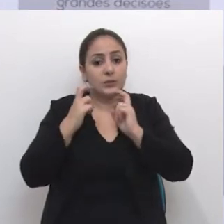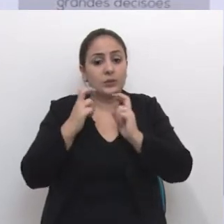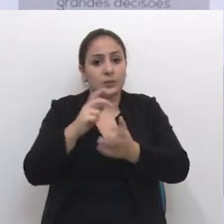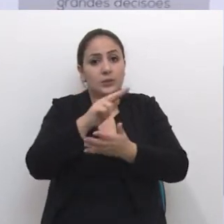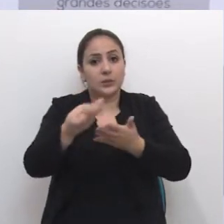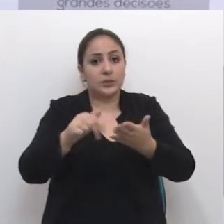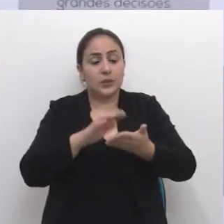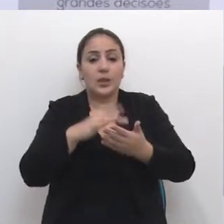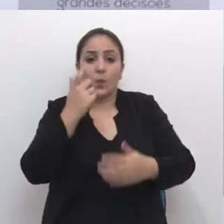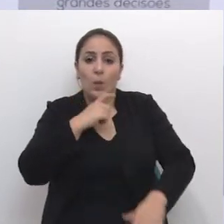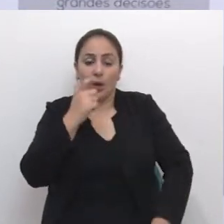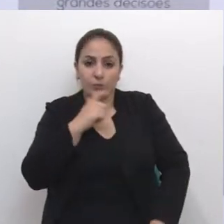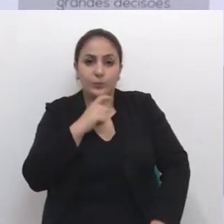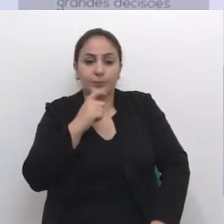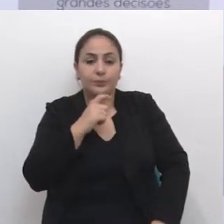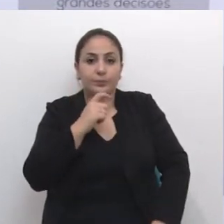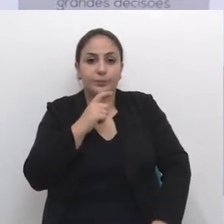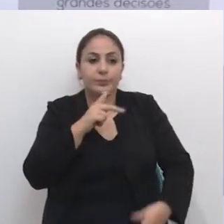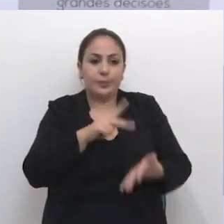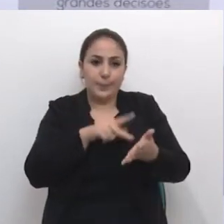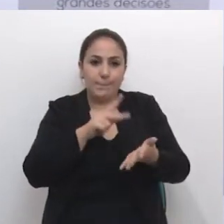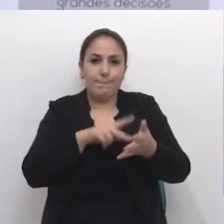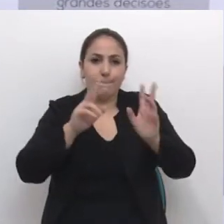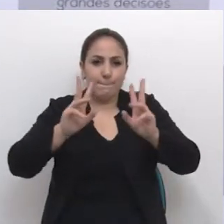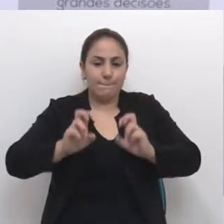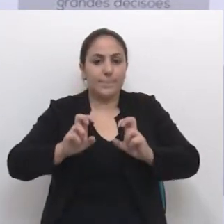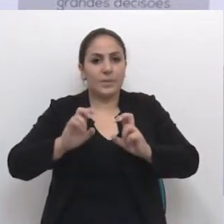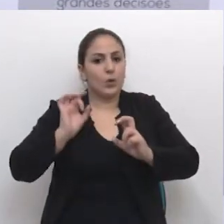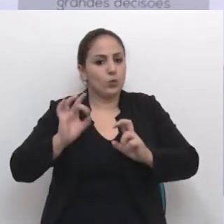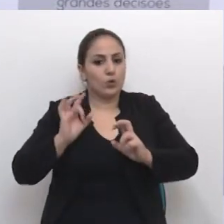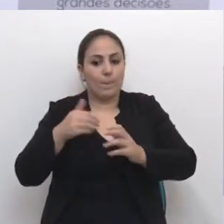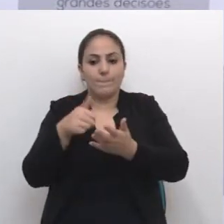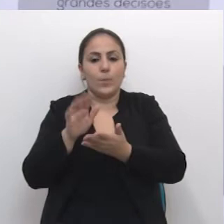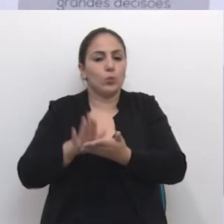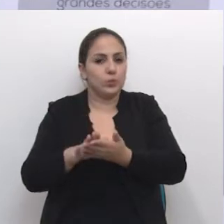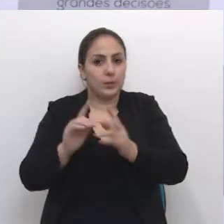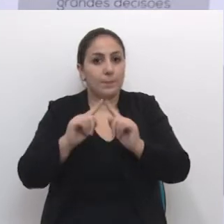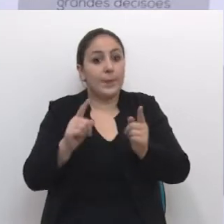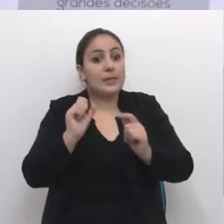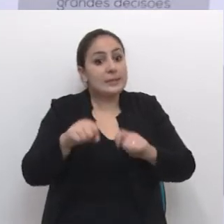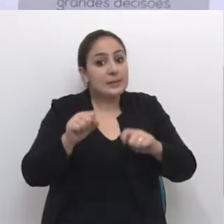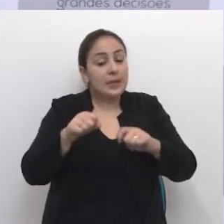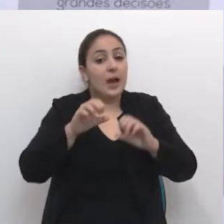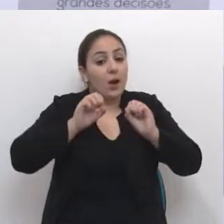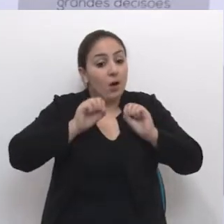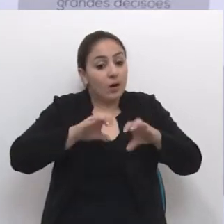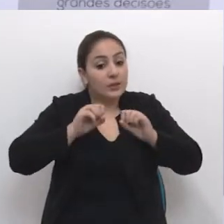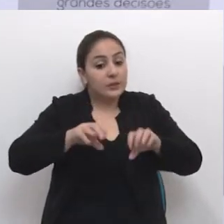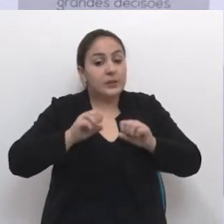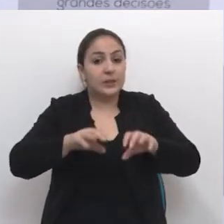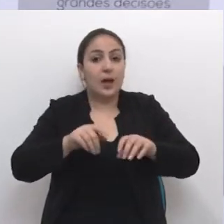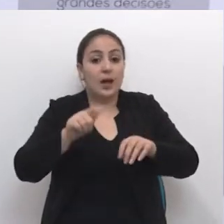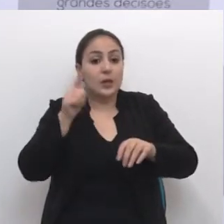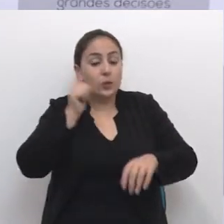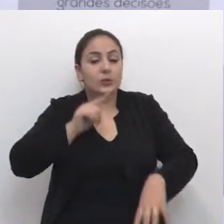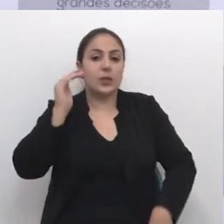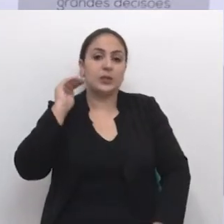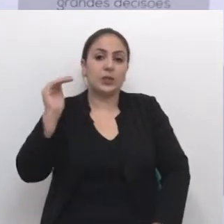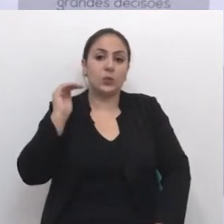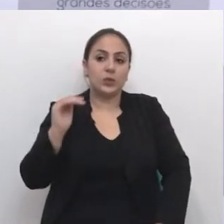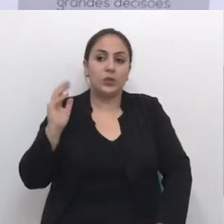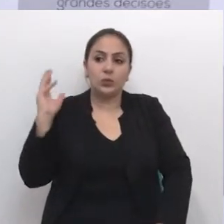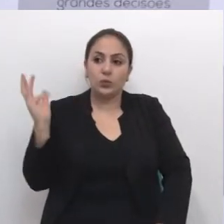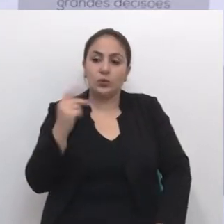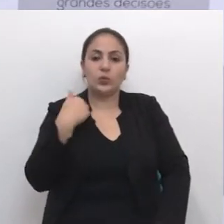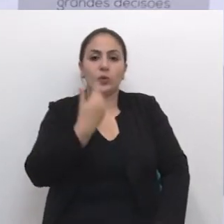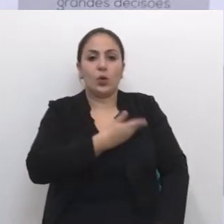trânsito e que a verdadeira causa não é multar, e sim orientar e dar tranquilidade